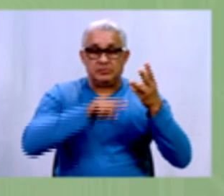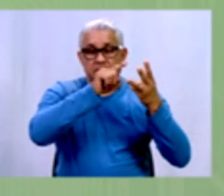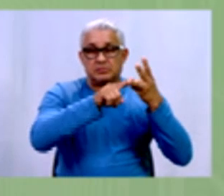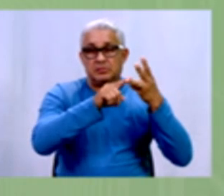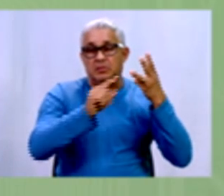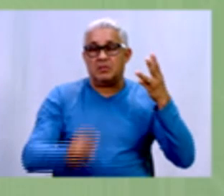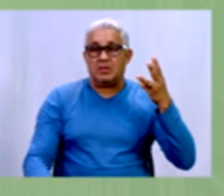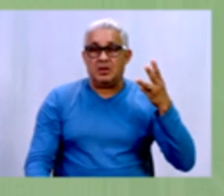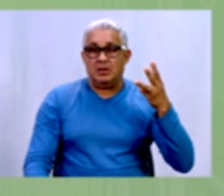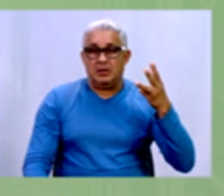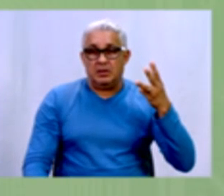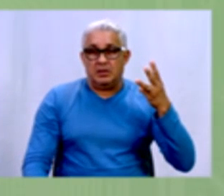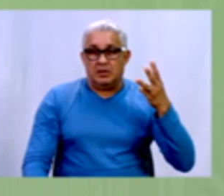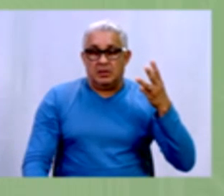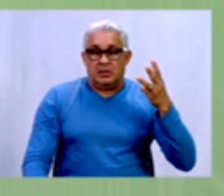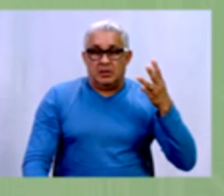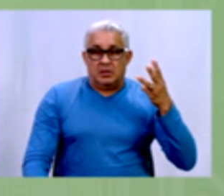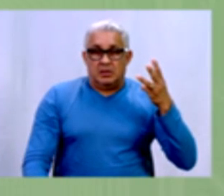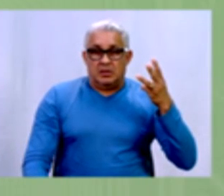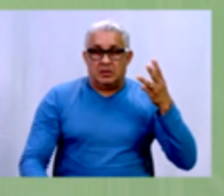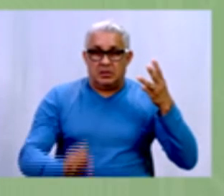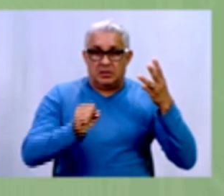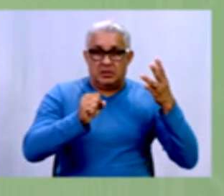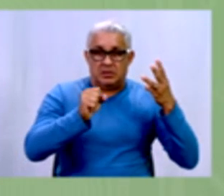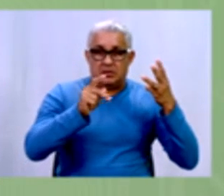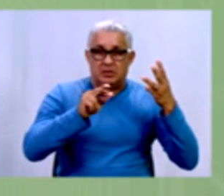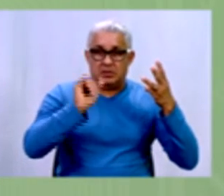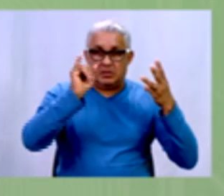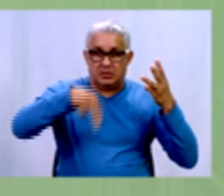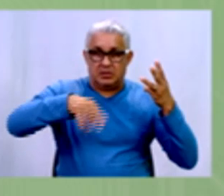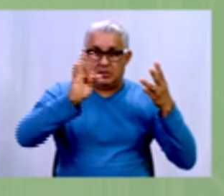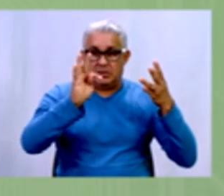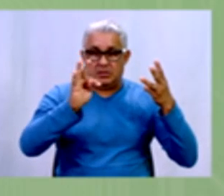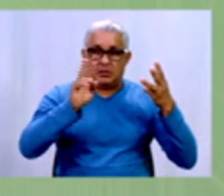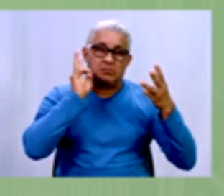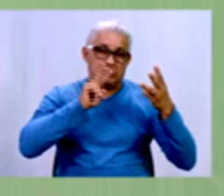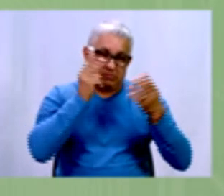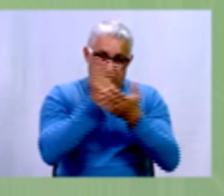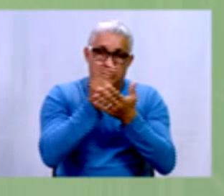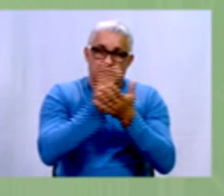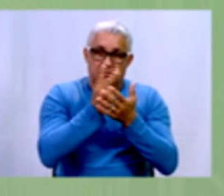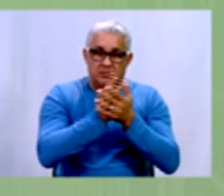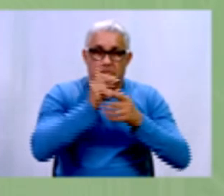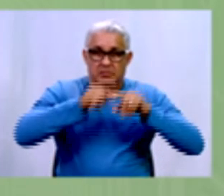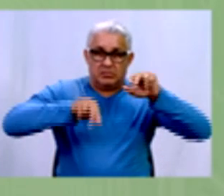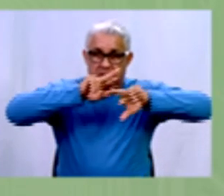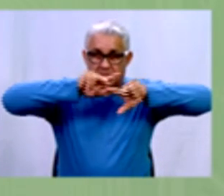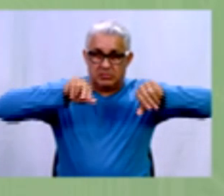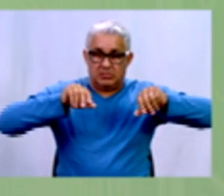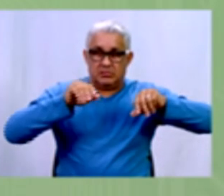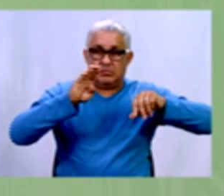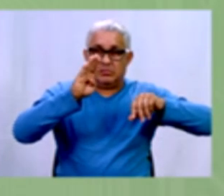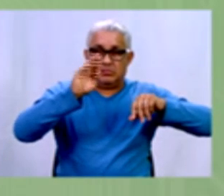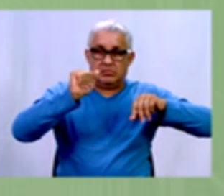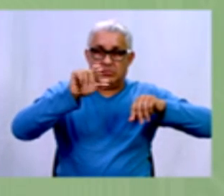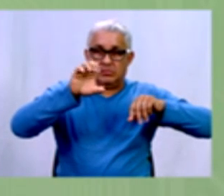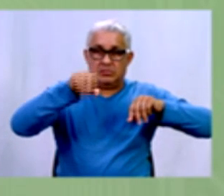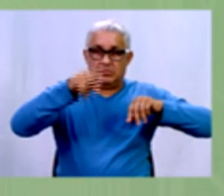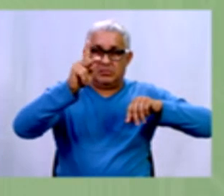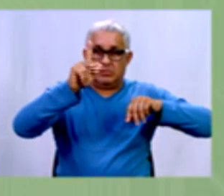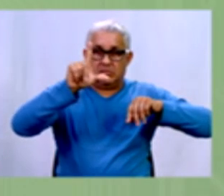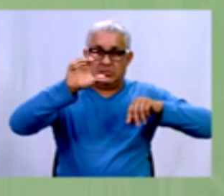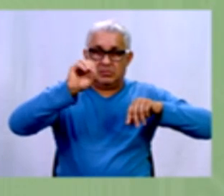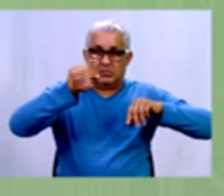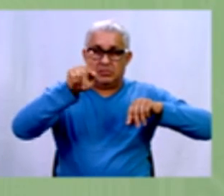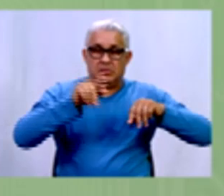a terceira parte, que é aí o Sprint Backlog, que seria as mesmas histórias do Product Backlog, só que agora as histórias detalhadas. Então,